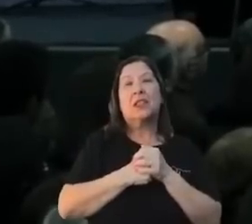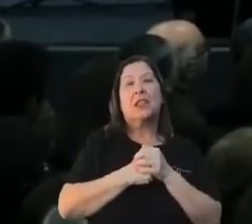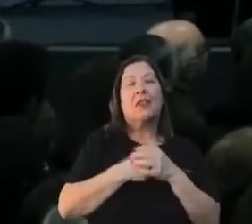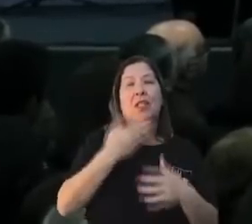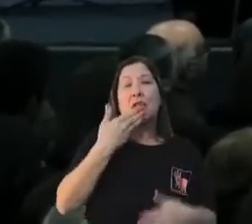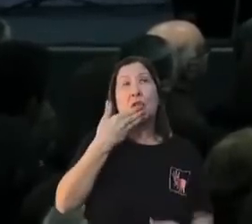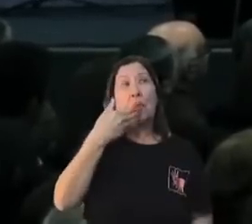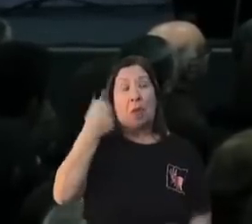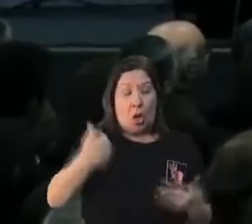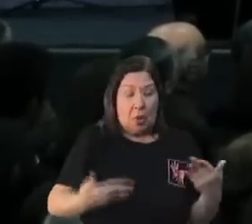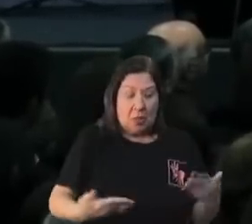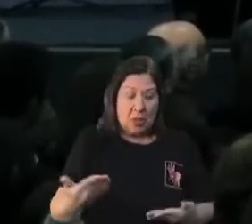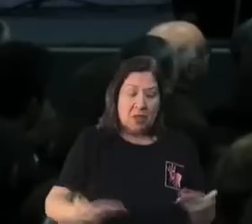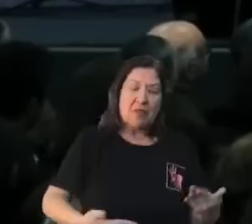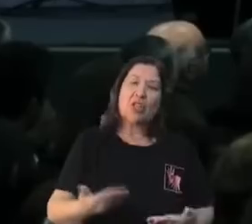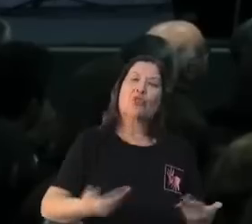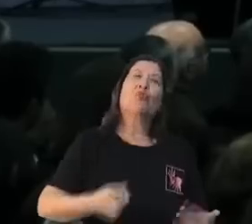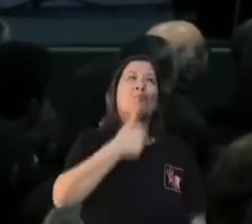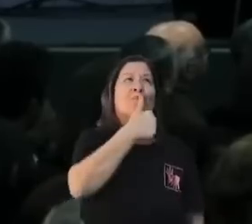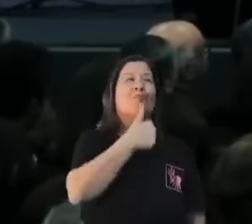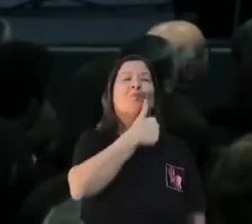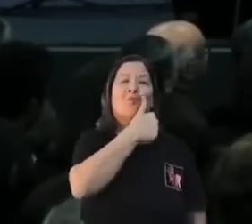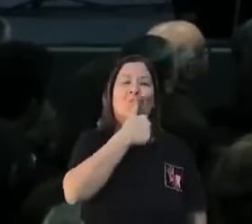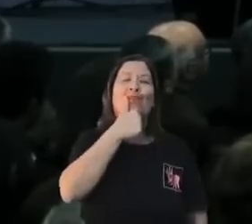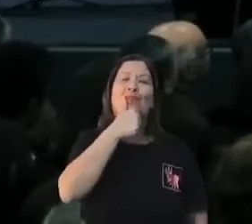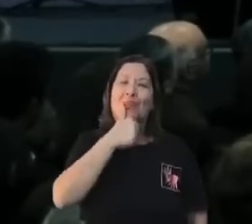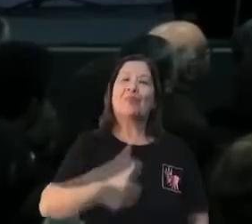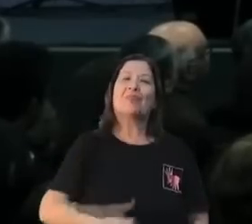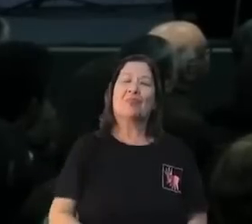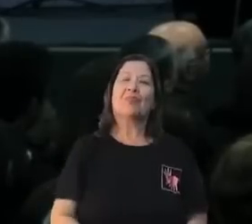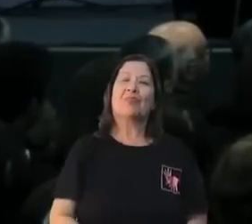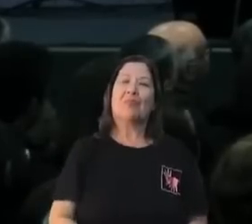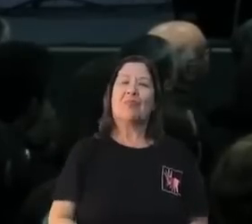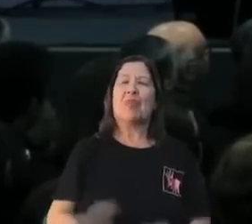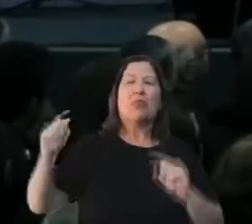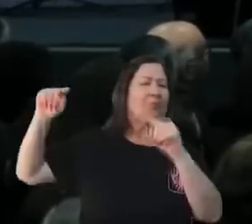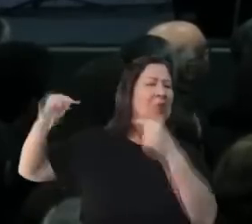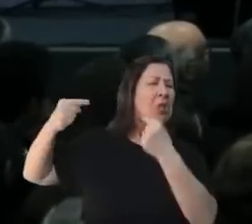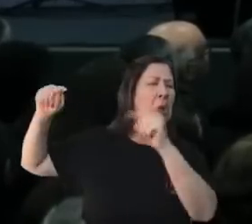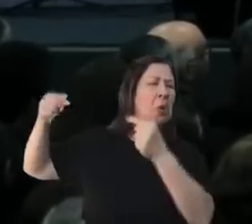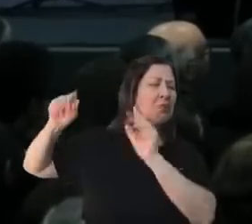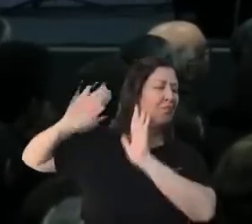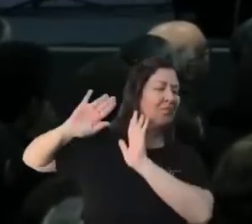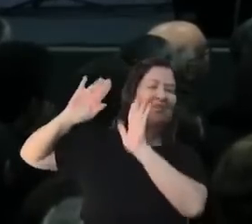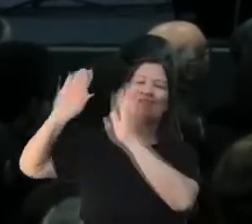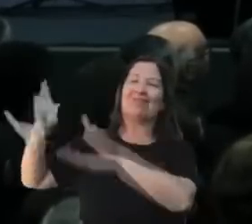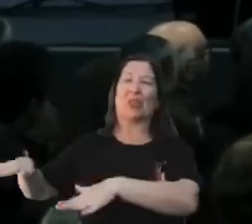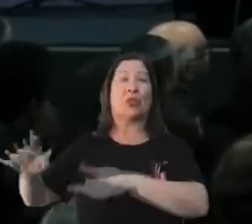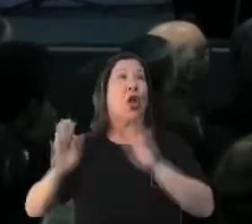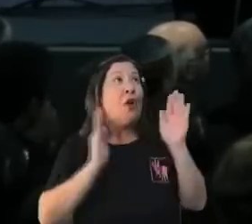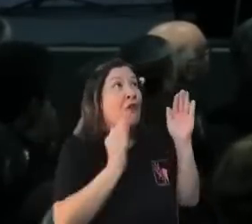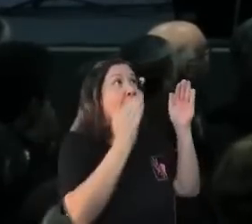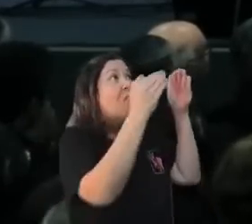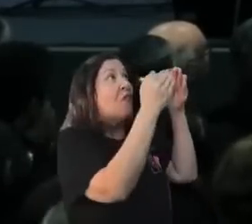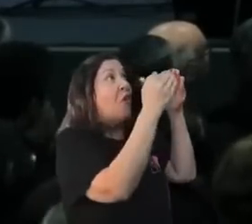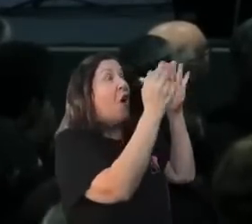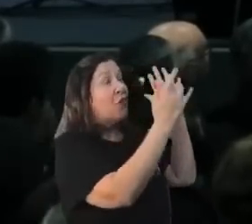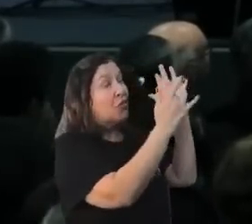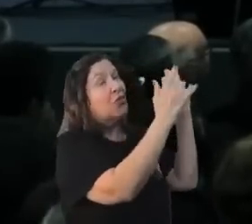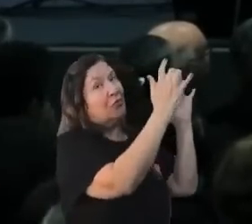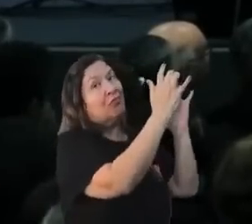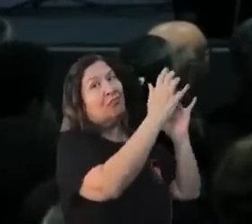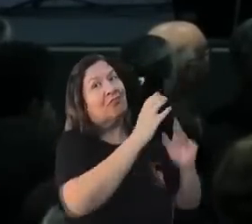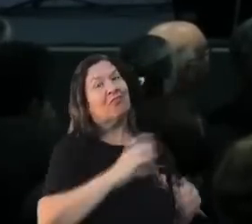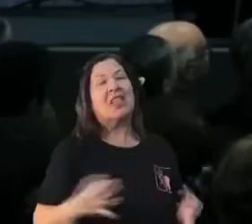melhor, fazendo de forma sacrificial, fazendo apesar das críticas, fazendo só para agradar a Jesus, fazendo no tempo certo